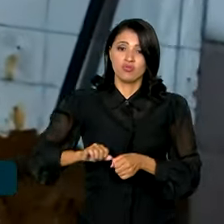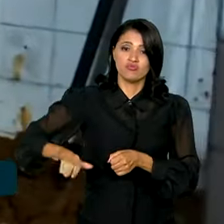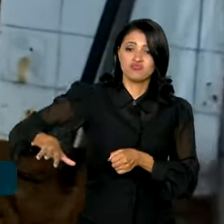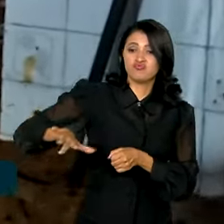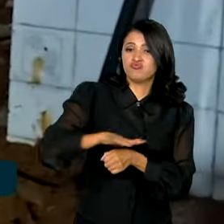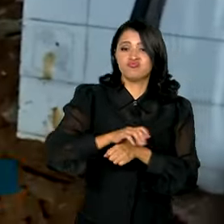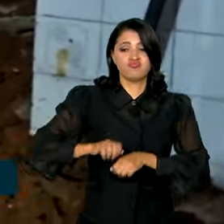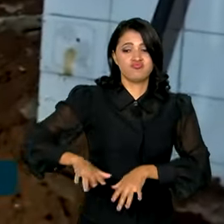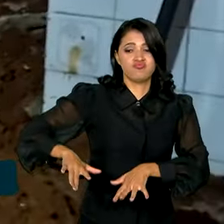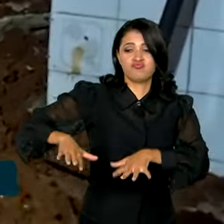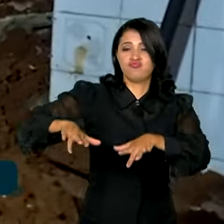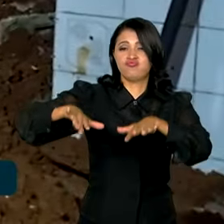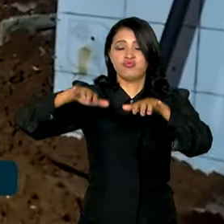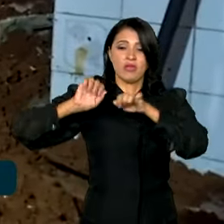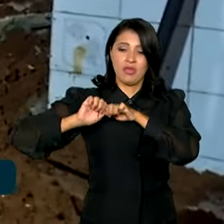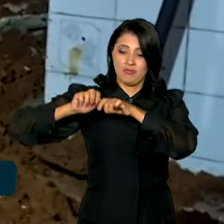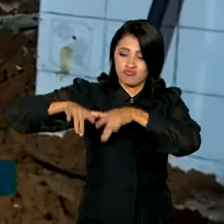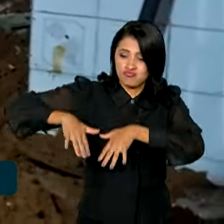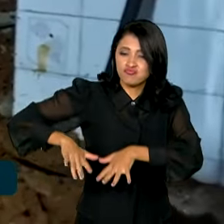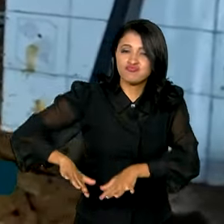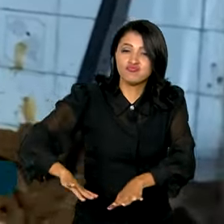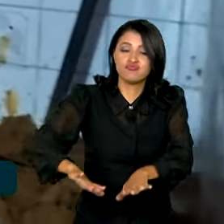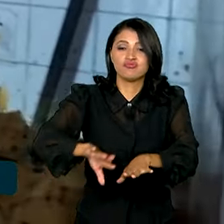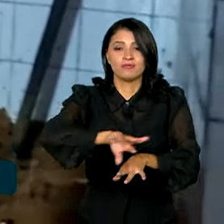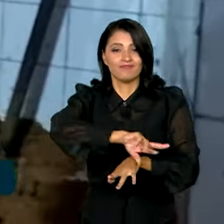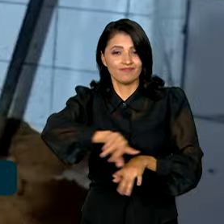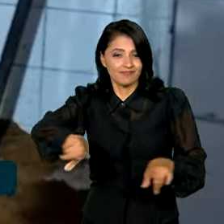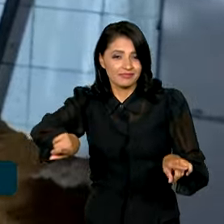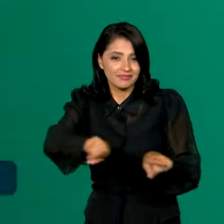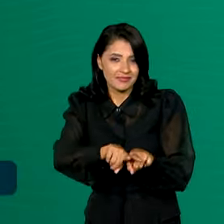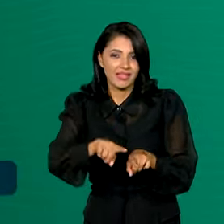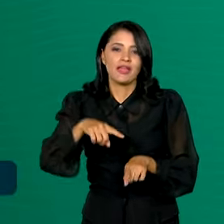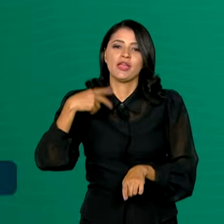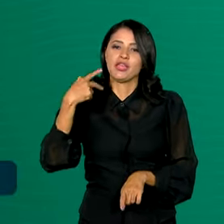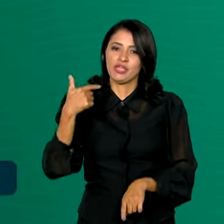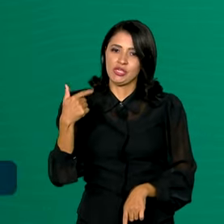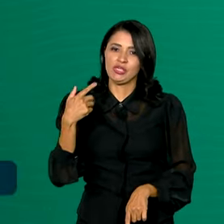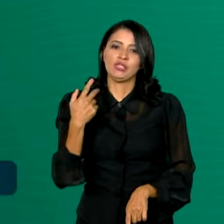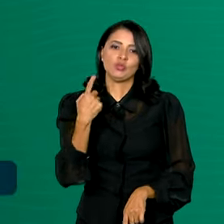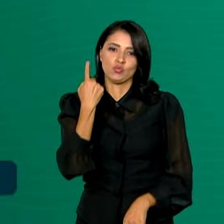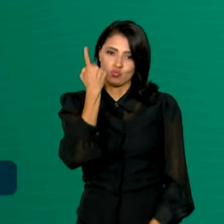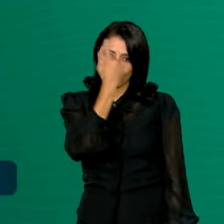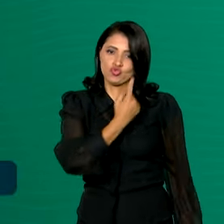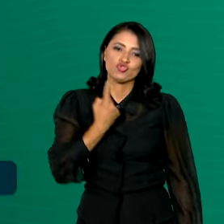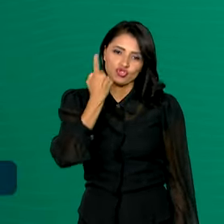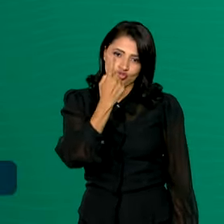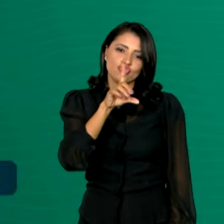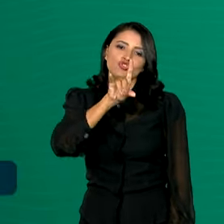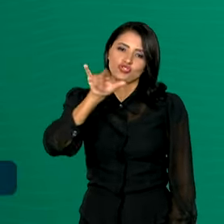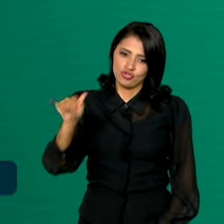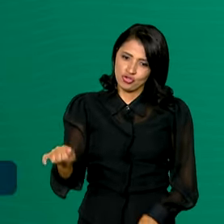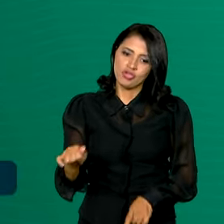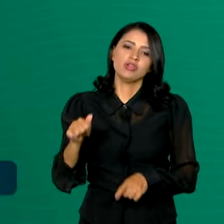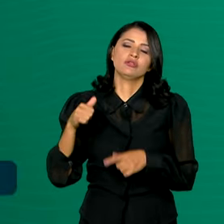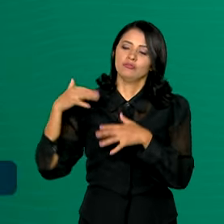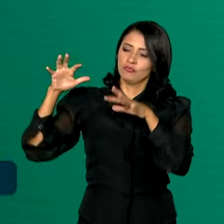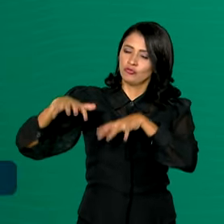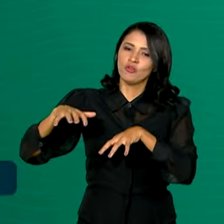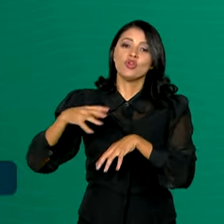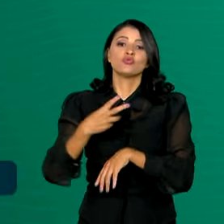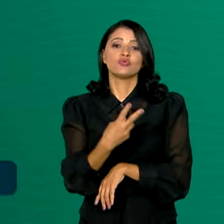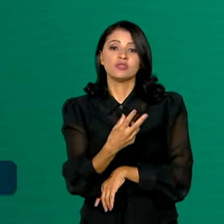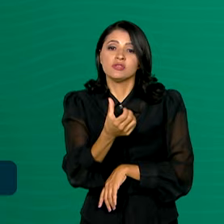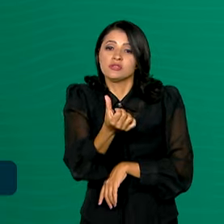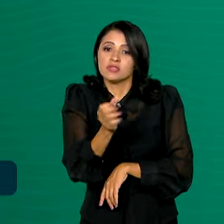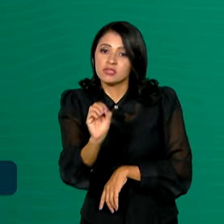alagamentos, desabamentos e deslizamentos de terra. Em 24 horas, choveu 260 milímetros,